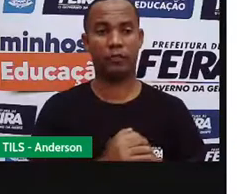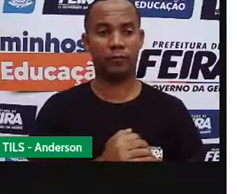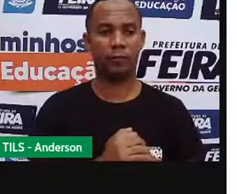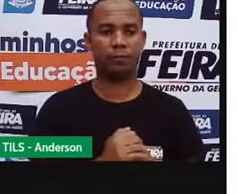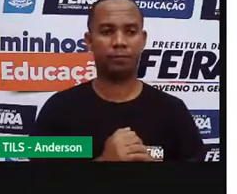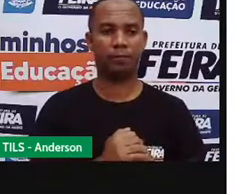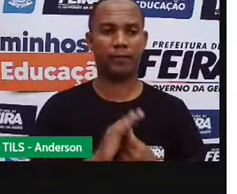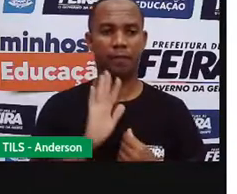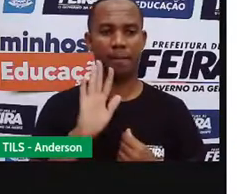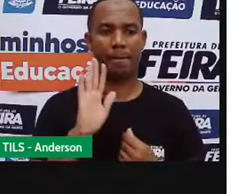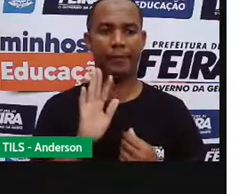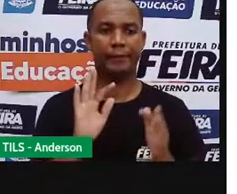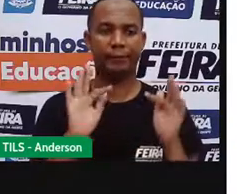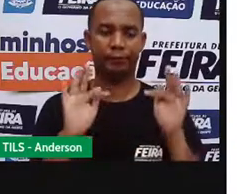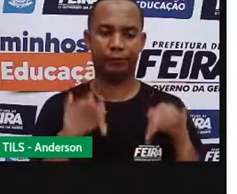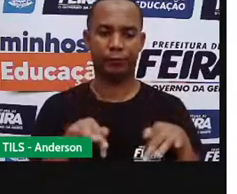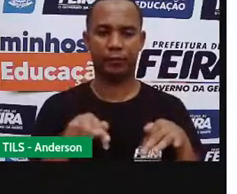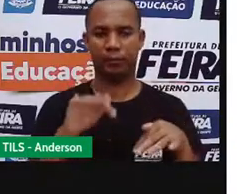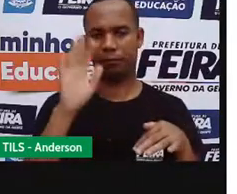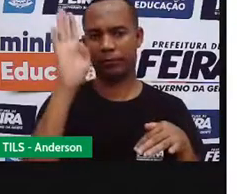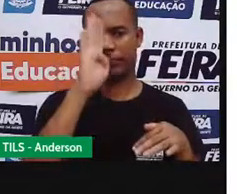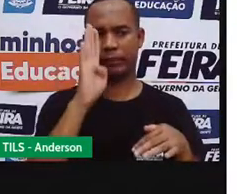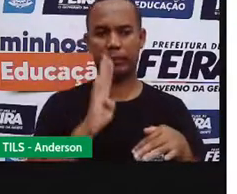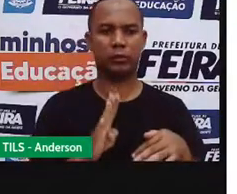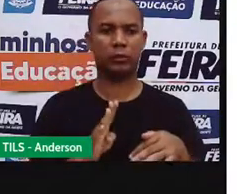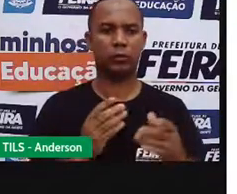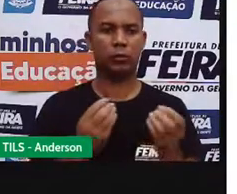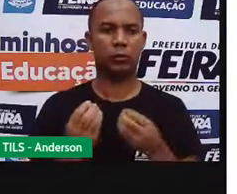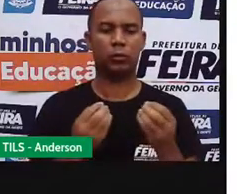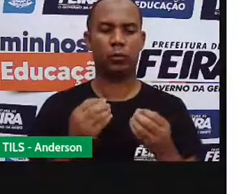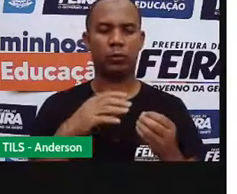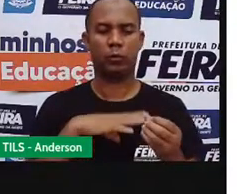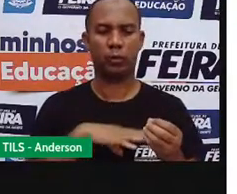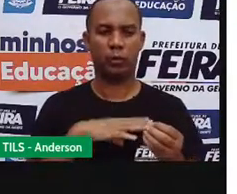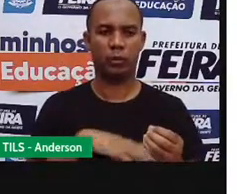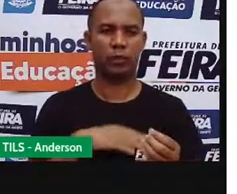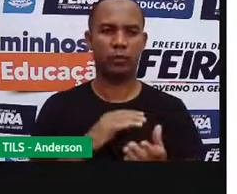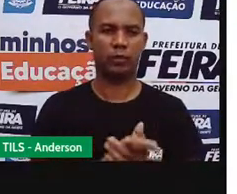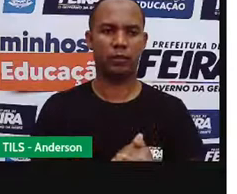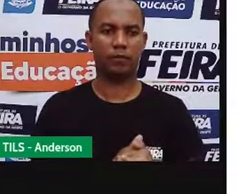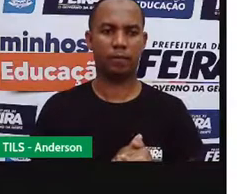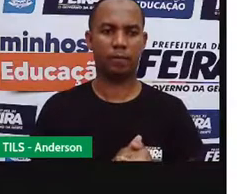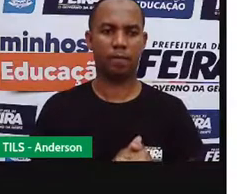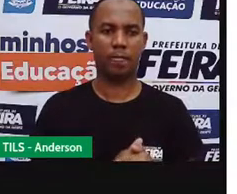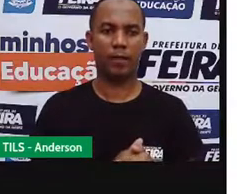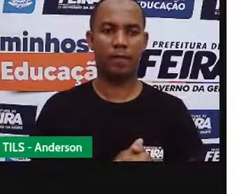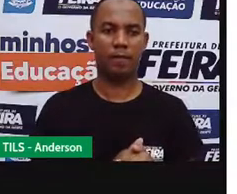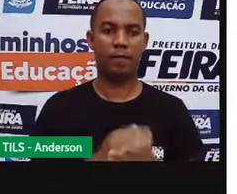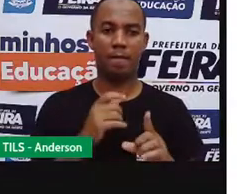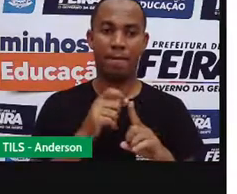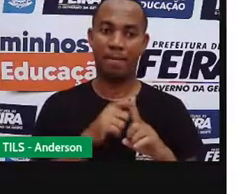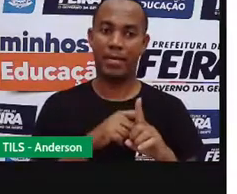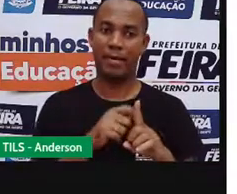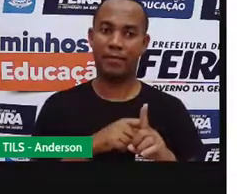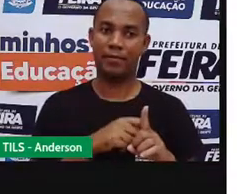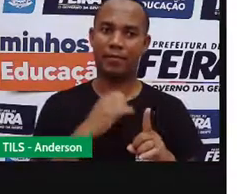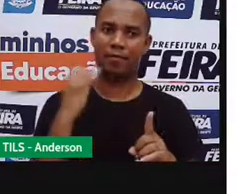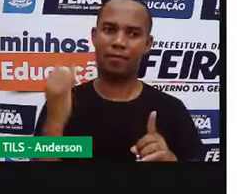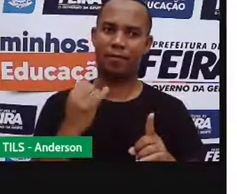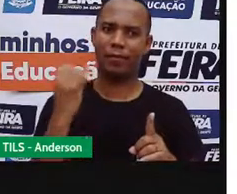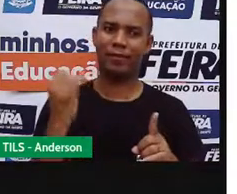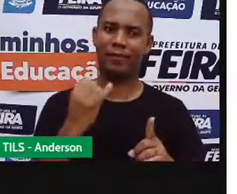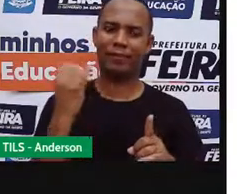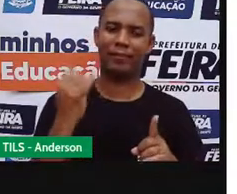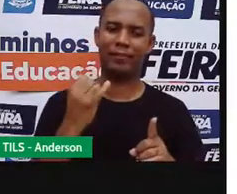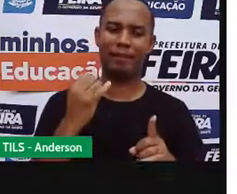concluir a libertação do Brasil do domínio português. Então, quando chegar o 2 de julho, que você possa entender